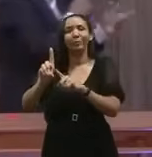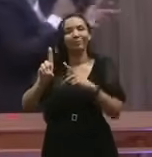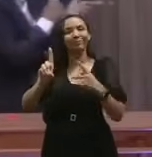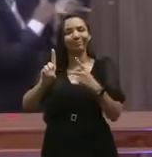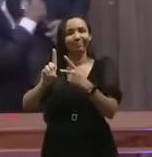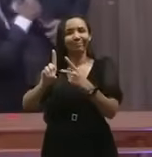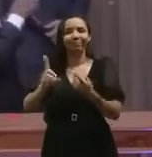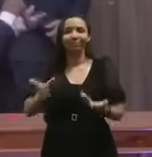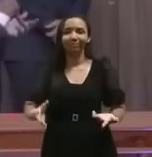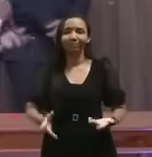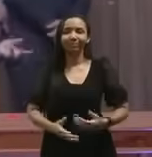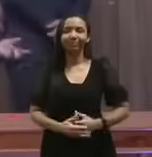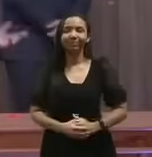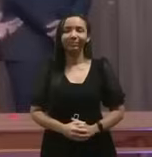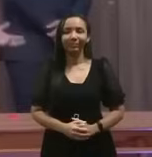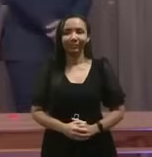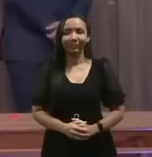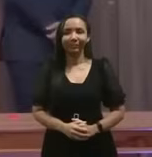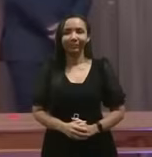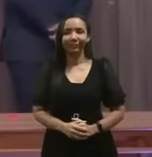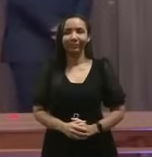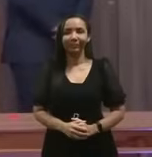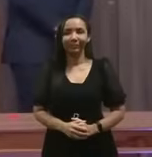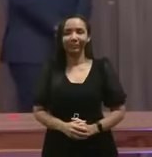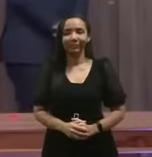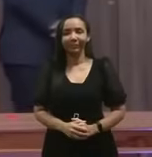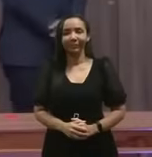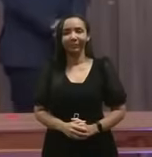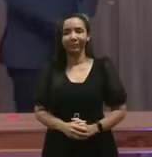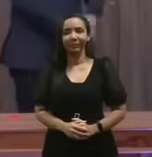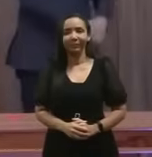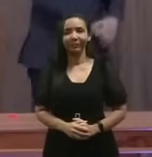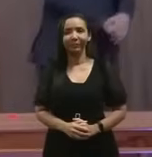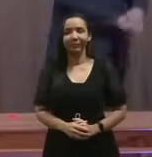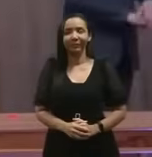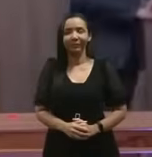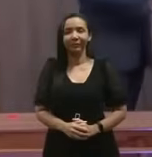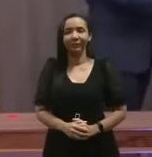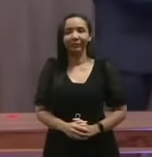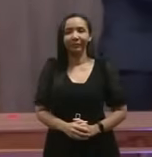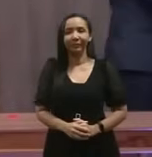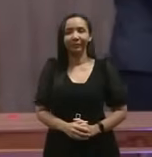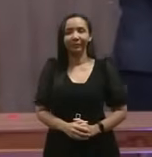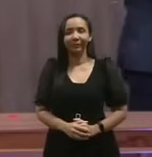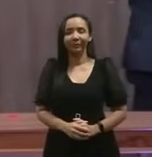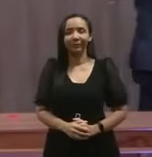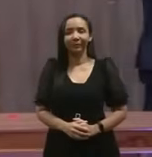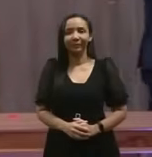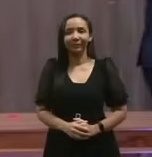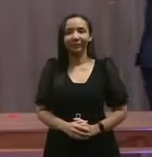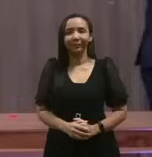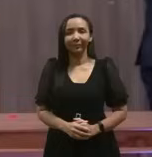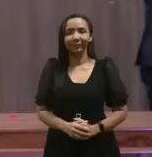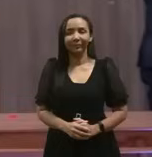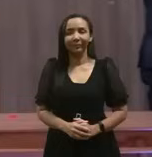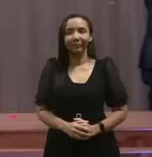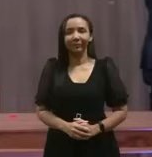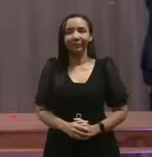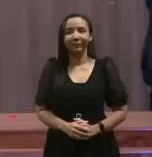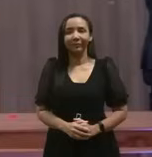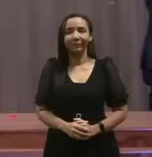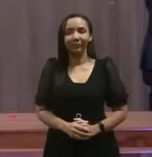anotarem aí que eu não passei pode passar vamos lá primeiro Cadê o primeiro aí tu já at no no